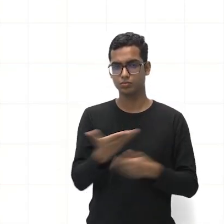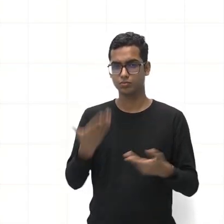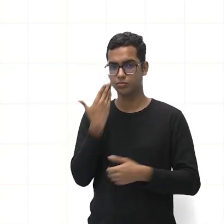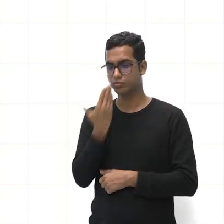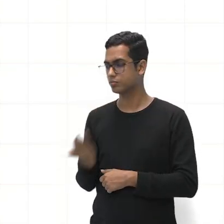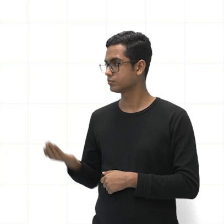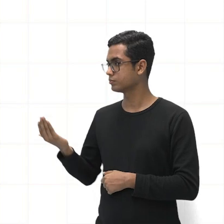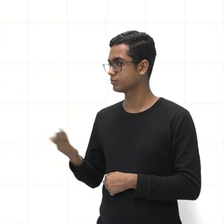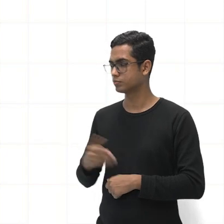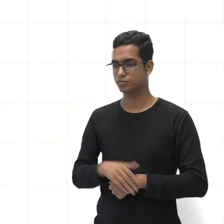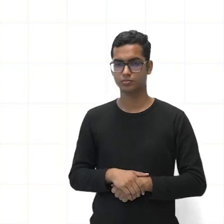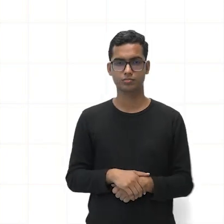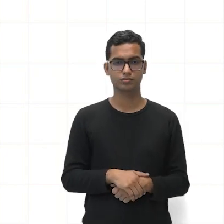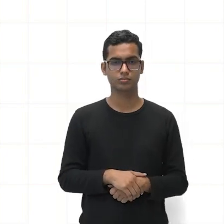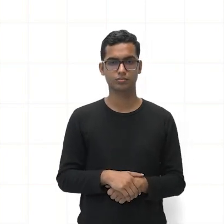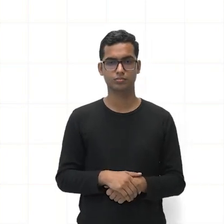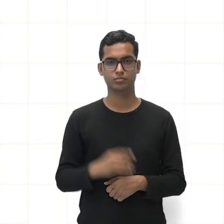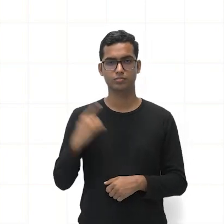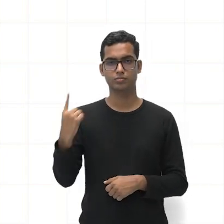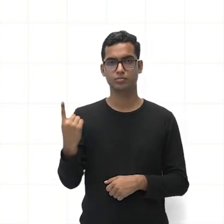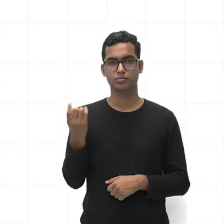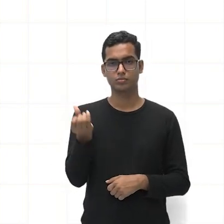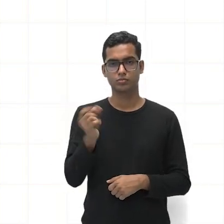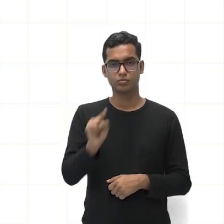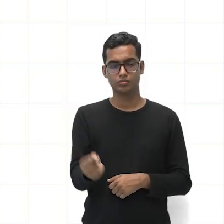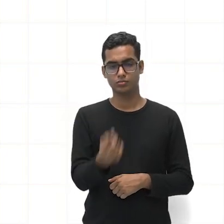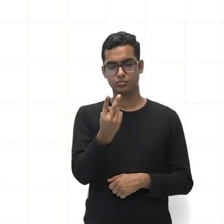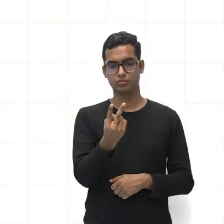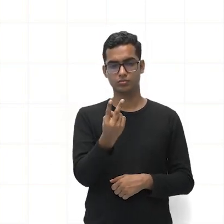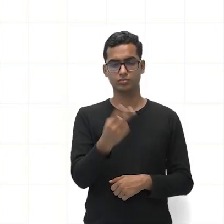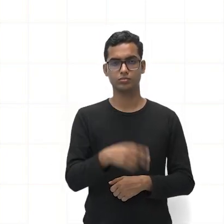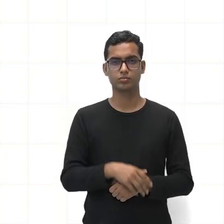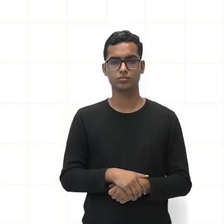16,2, certo? Aí,